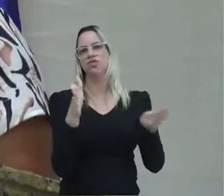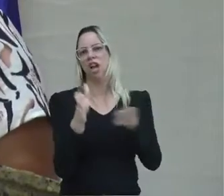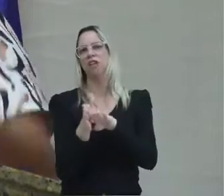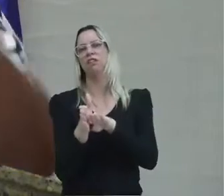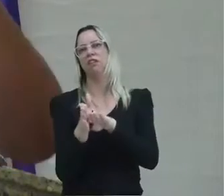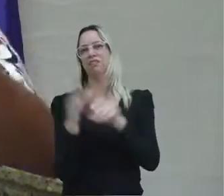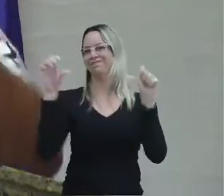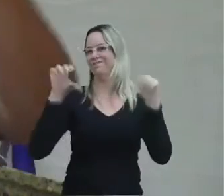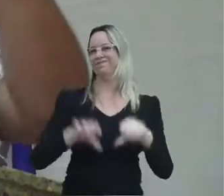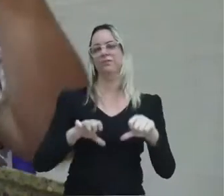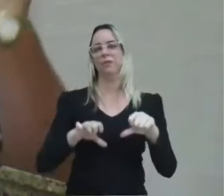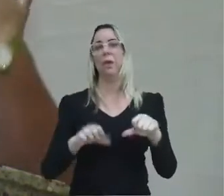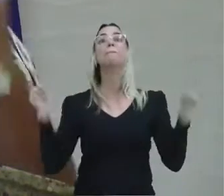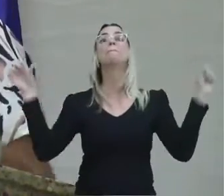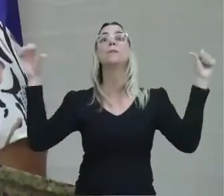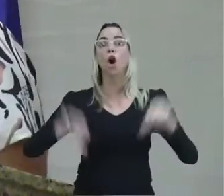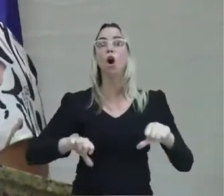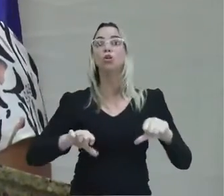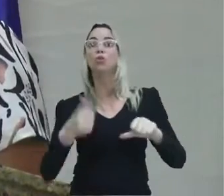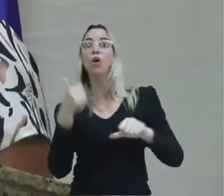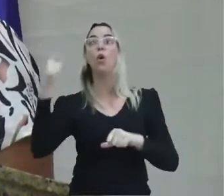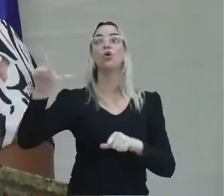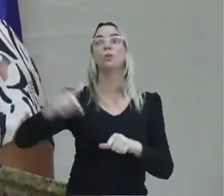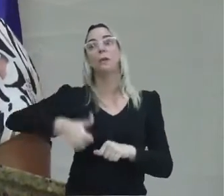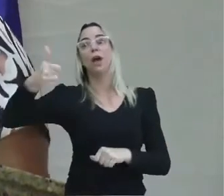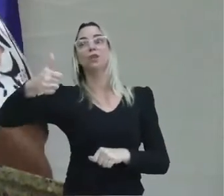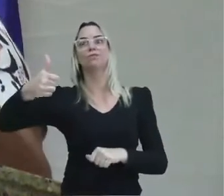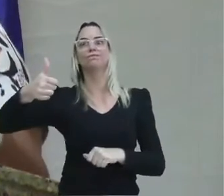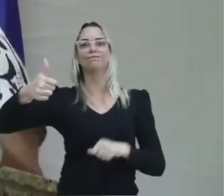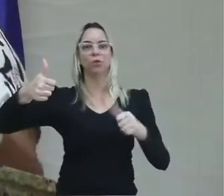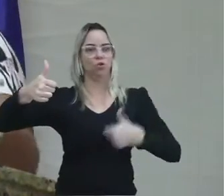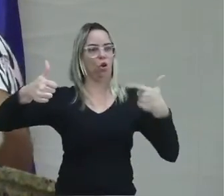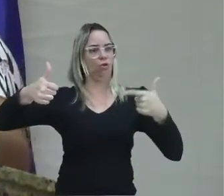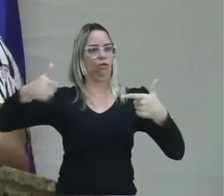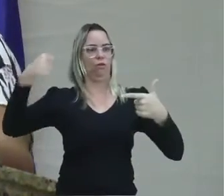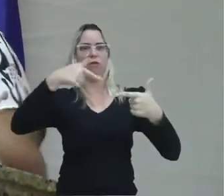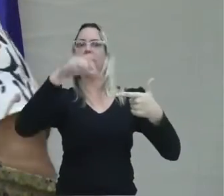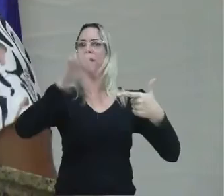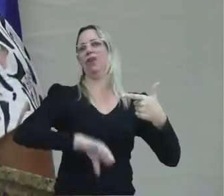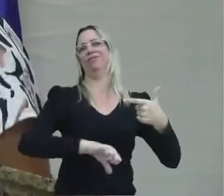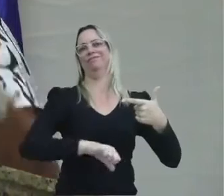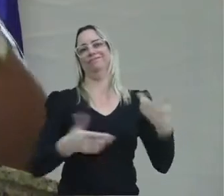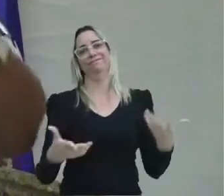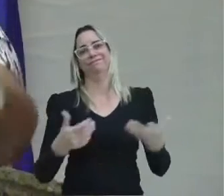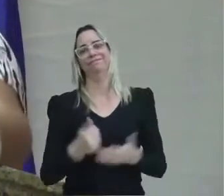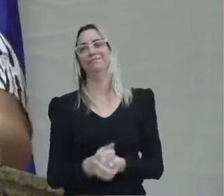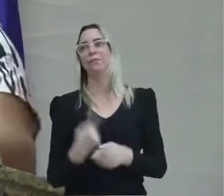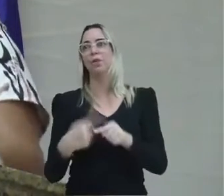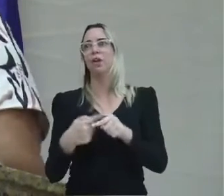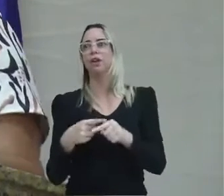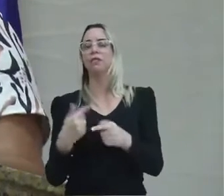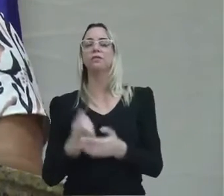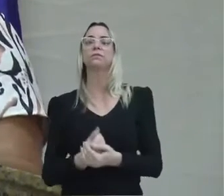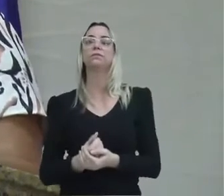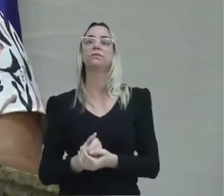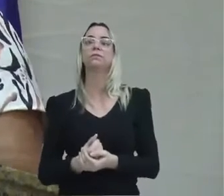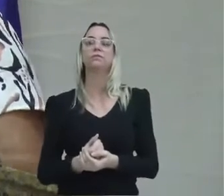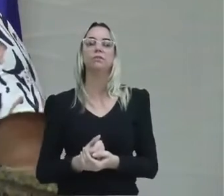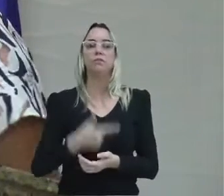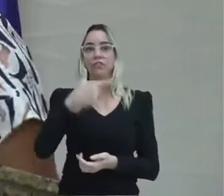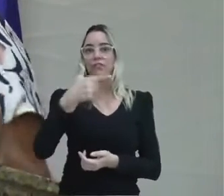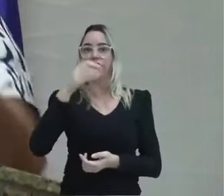infelizmente, pior do que o apresentado primeiramente, porque o primeiro ele chegava com a incorporação dos